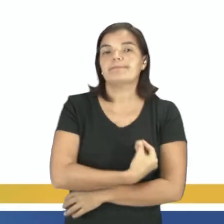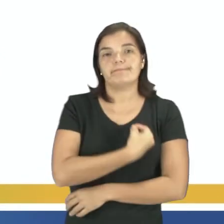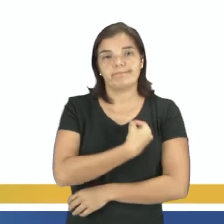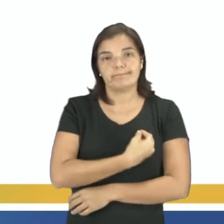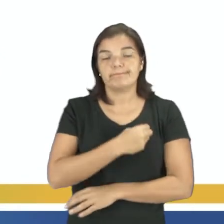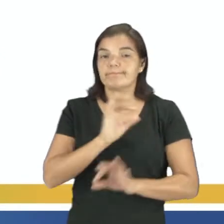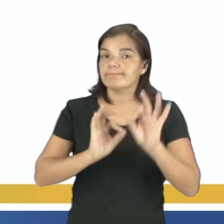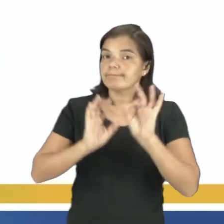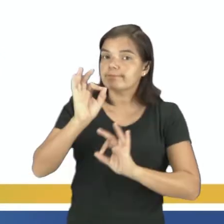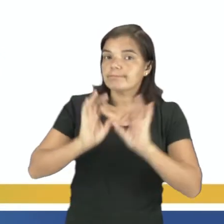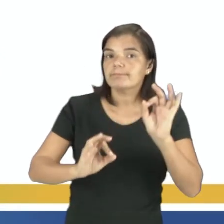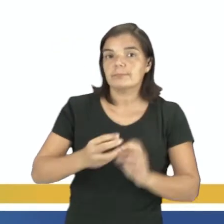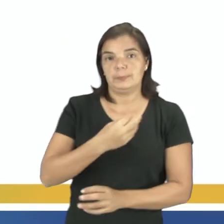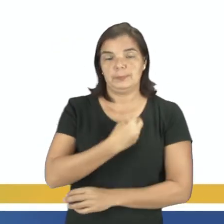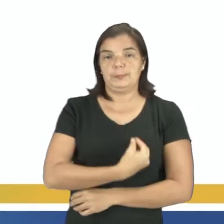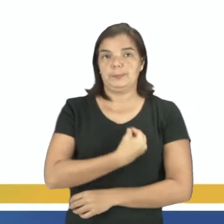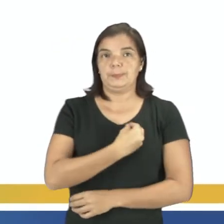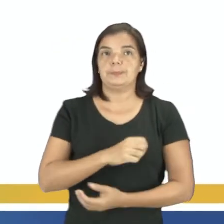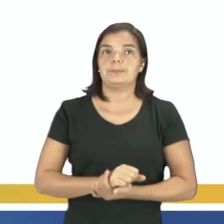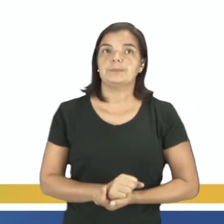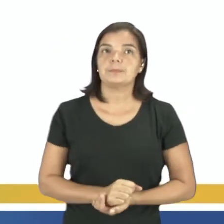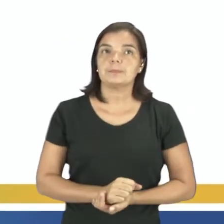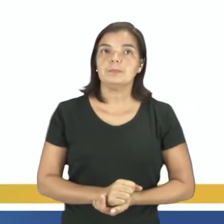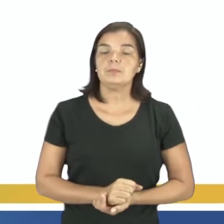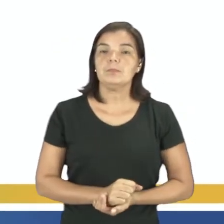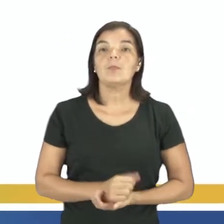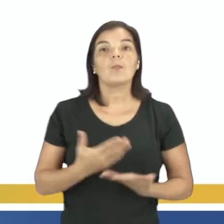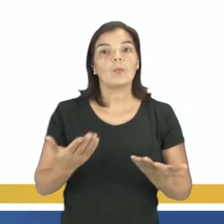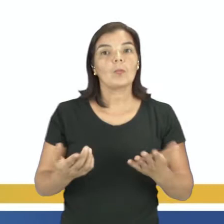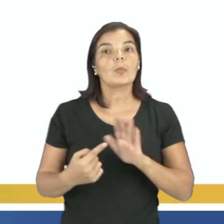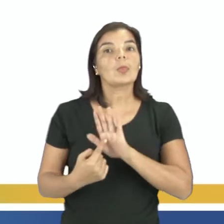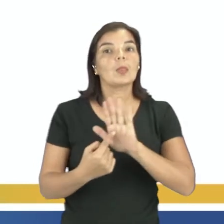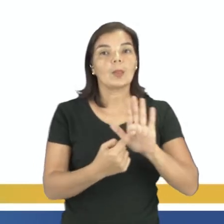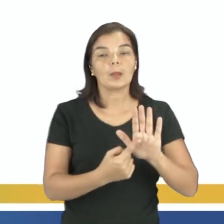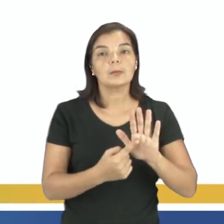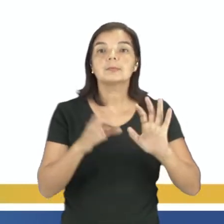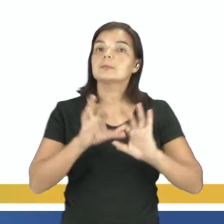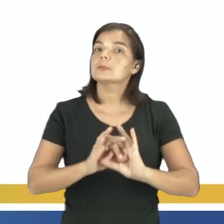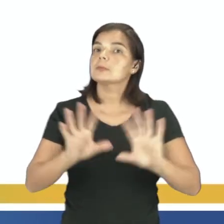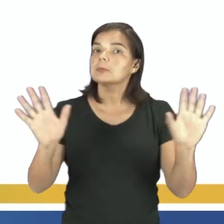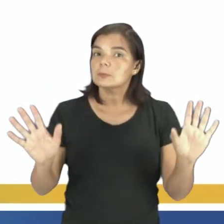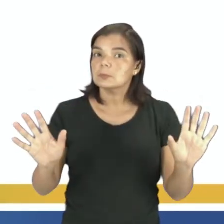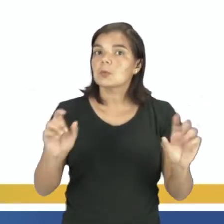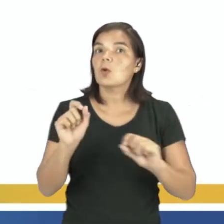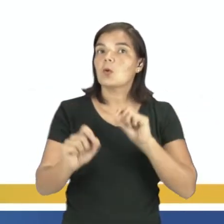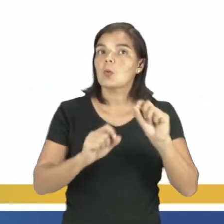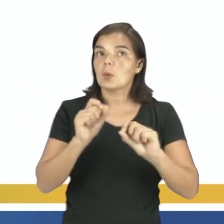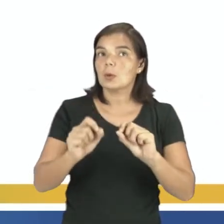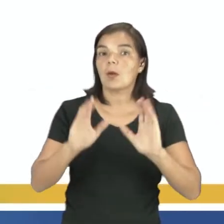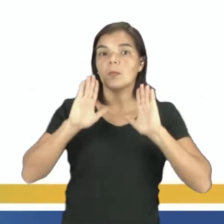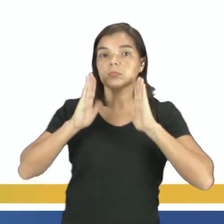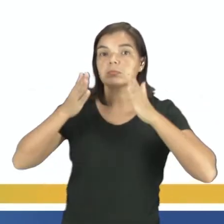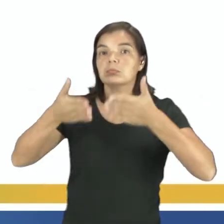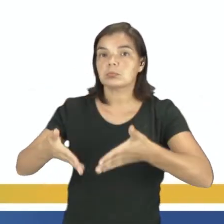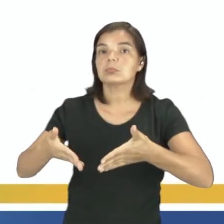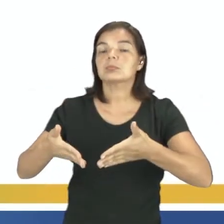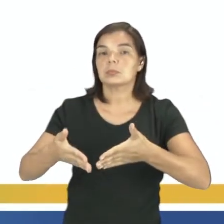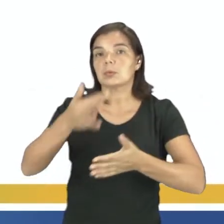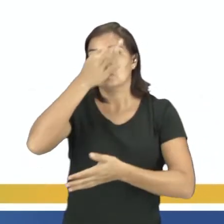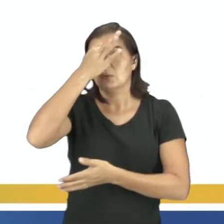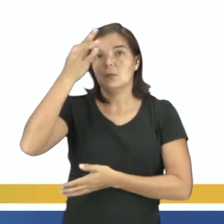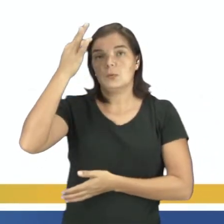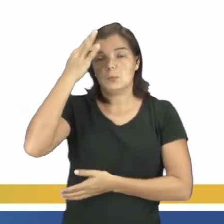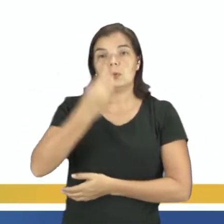ele constrói o seu ser. Ó, aí a gente entra na questão da liberdade, que é central na